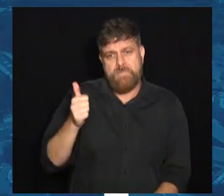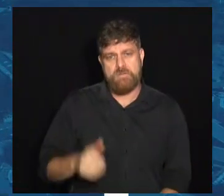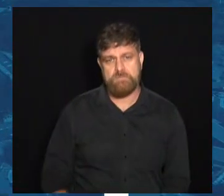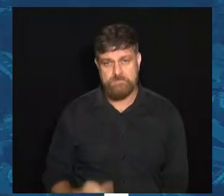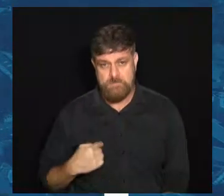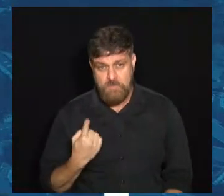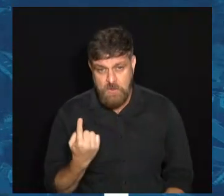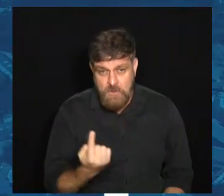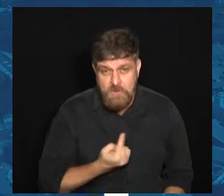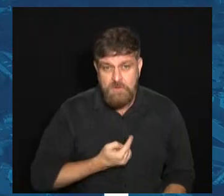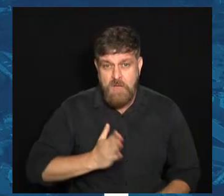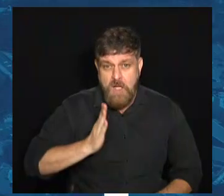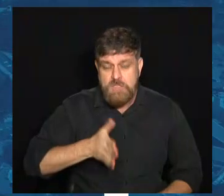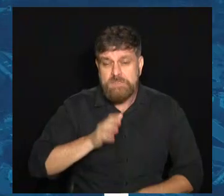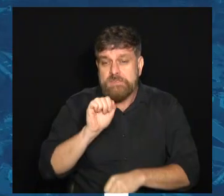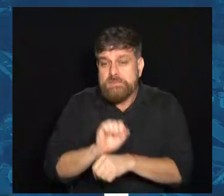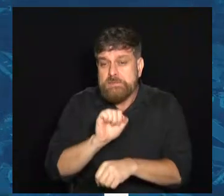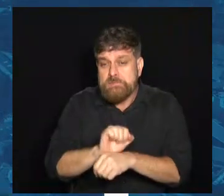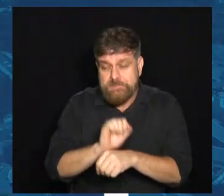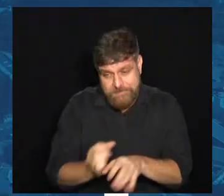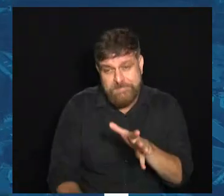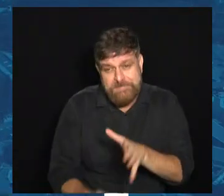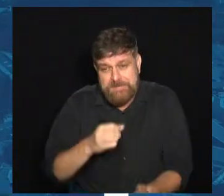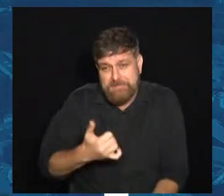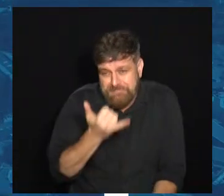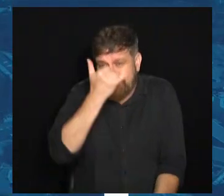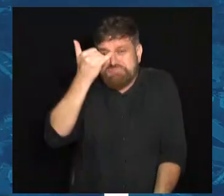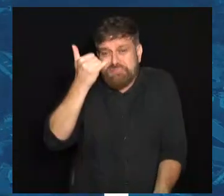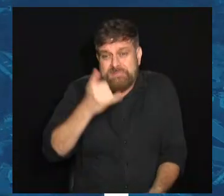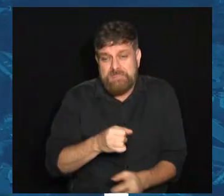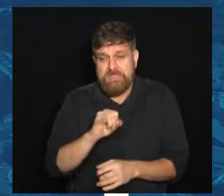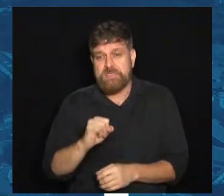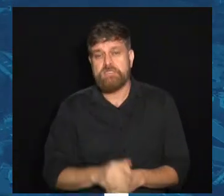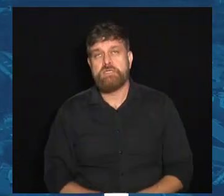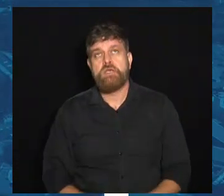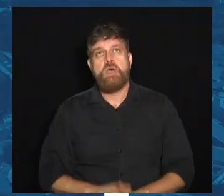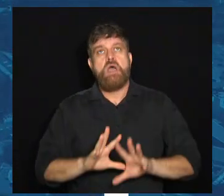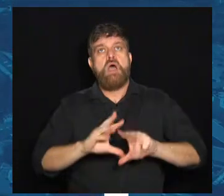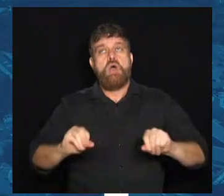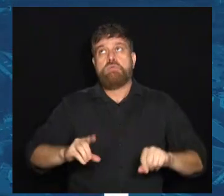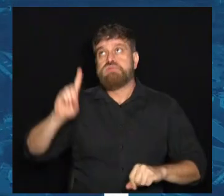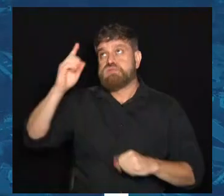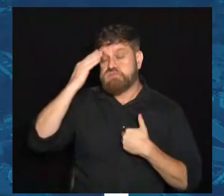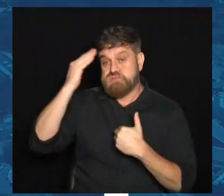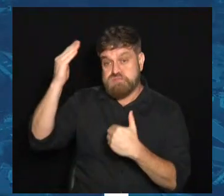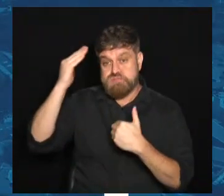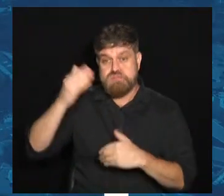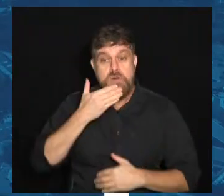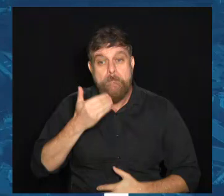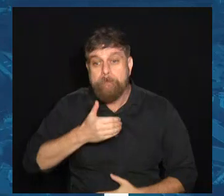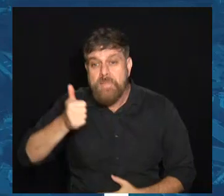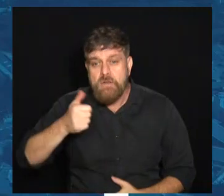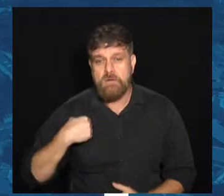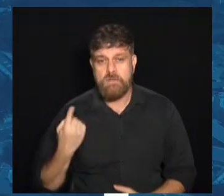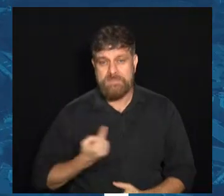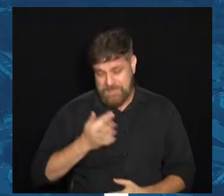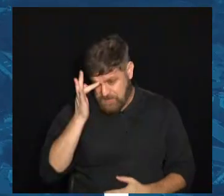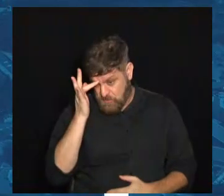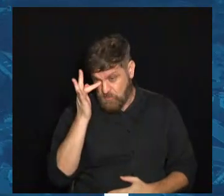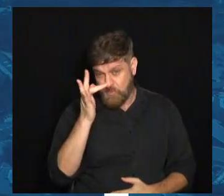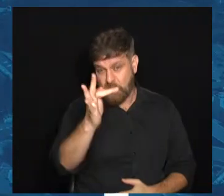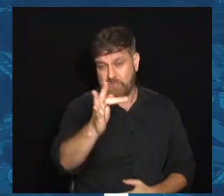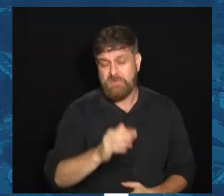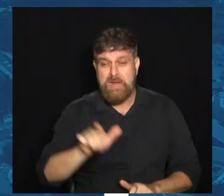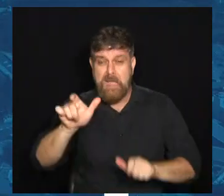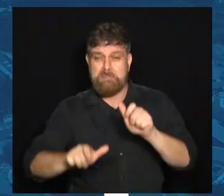nós estamos esperando o pior, se não vier, melhor, né? A gente, pode ser que lá na frente